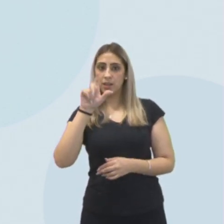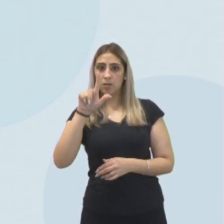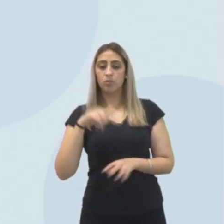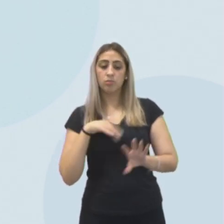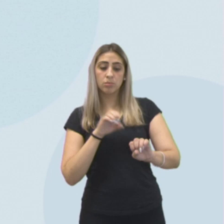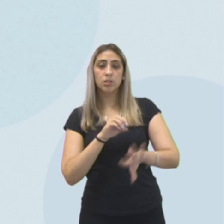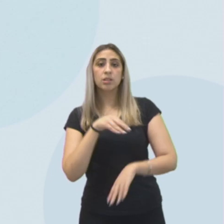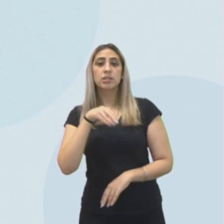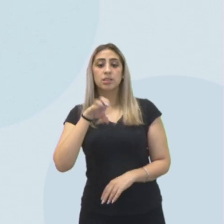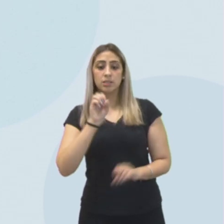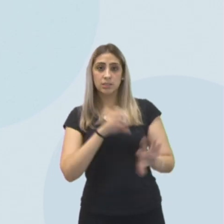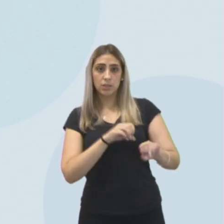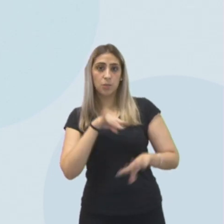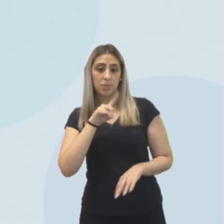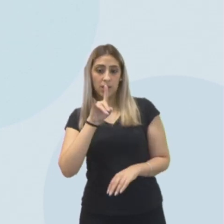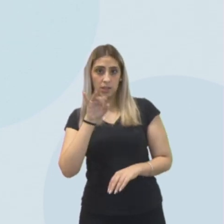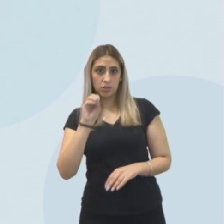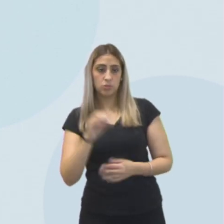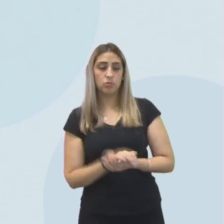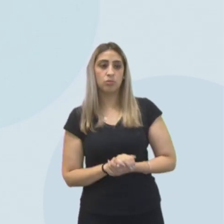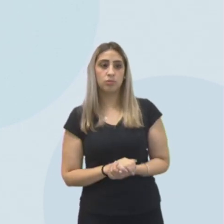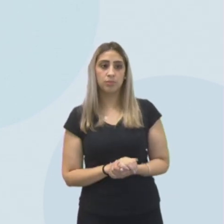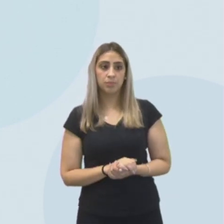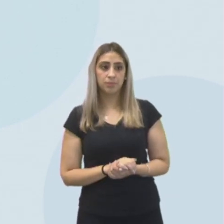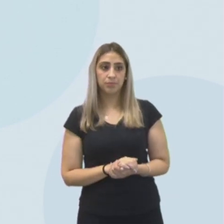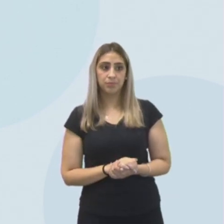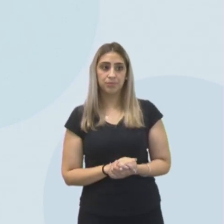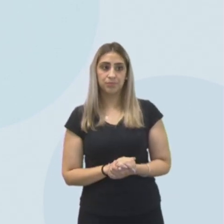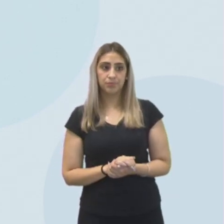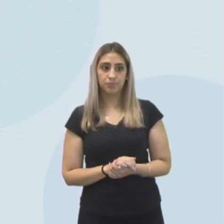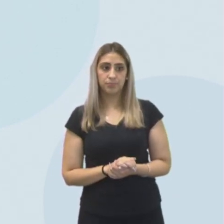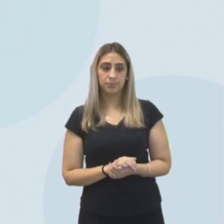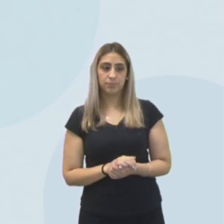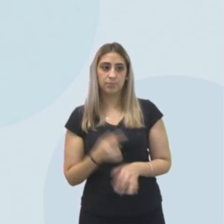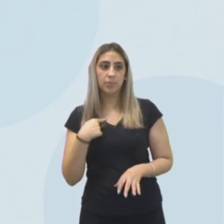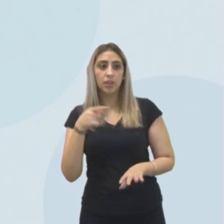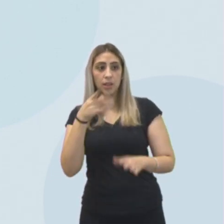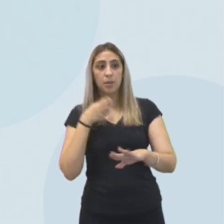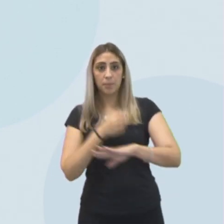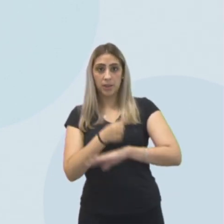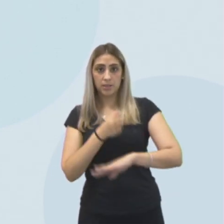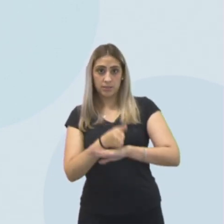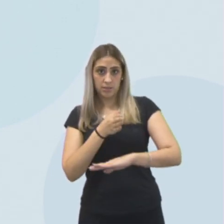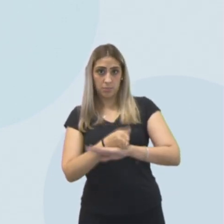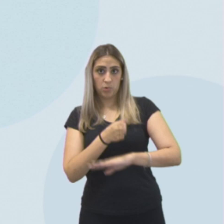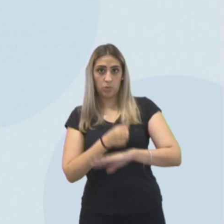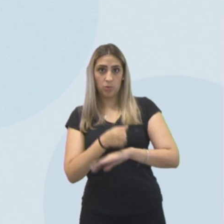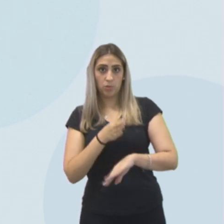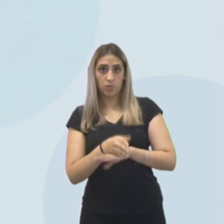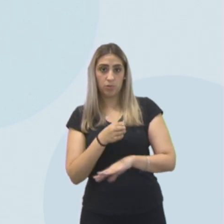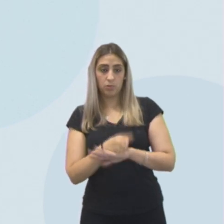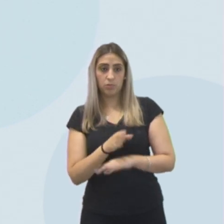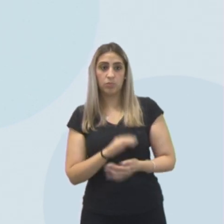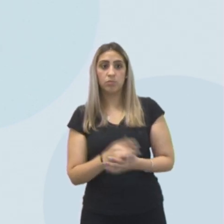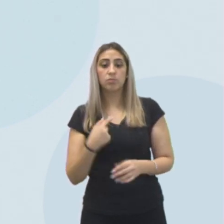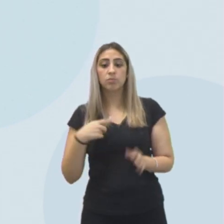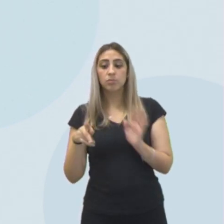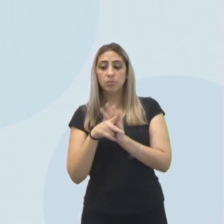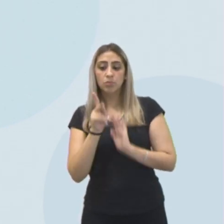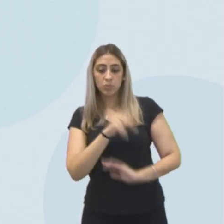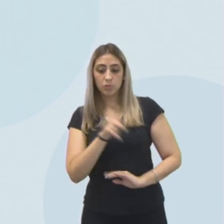médio, estudante Gabriel Iocomiso Pires, né? Ele participou, por mediação do professor